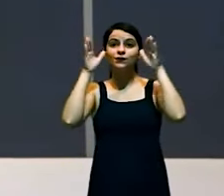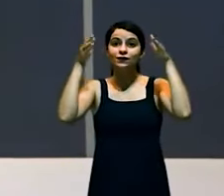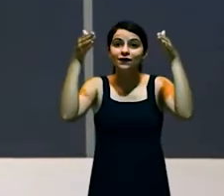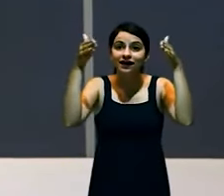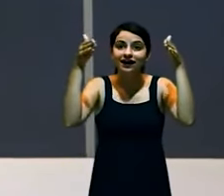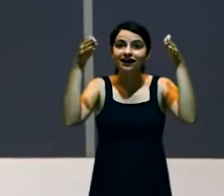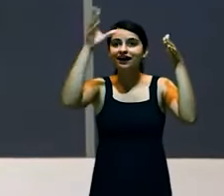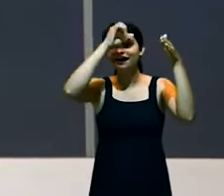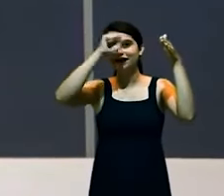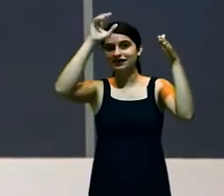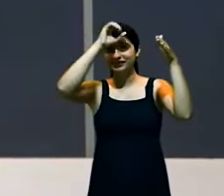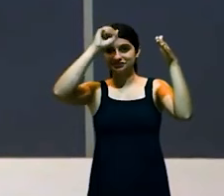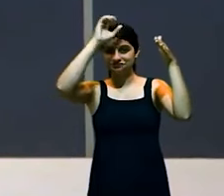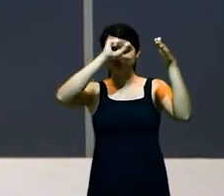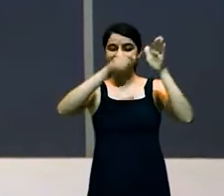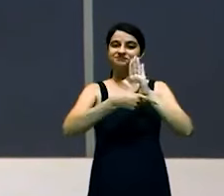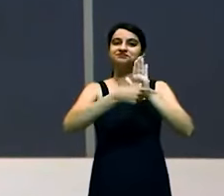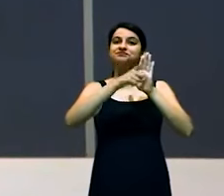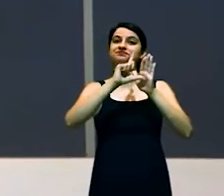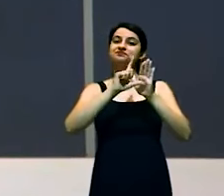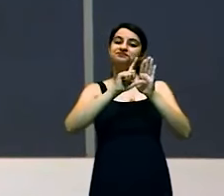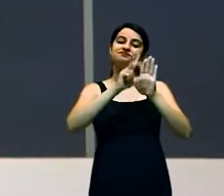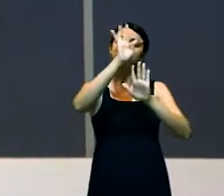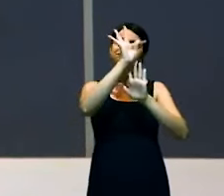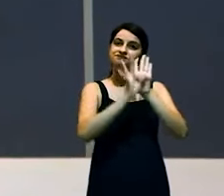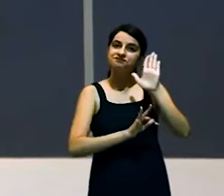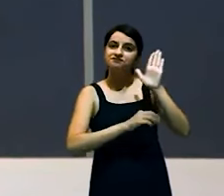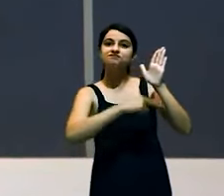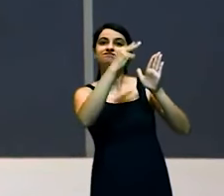E antes de lermos o texto bíblico,